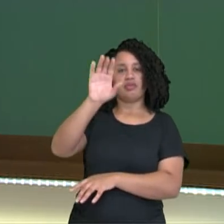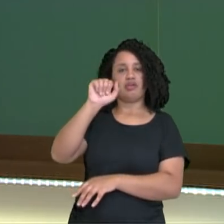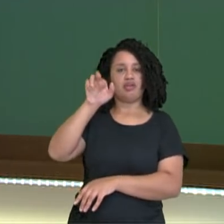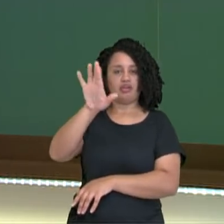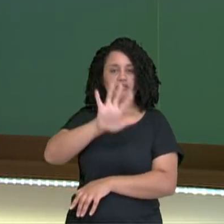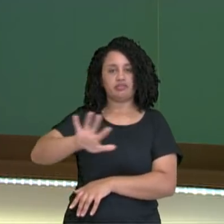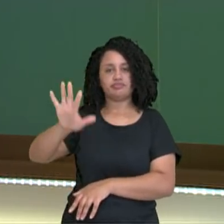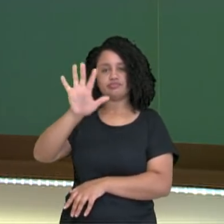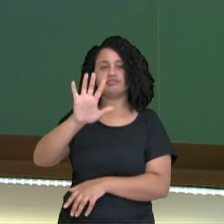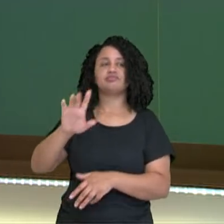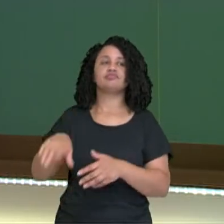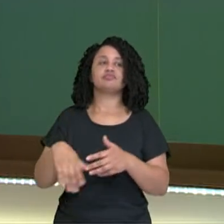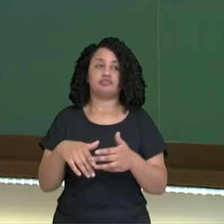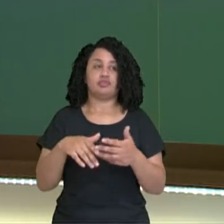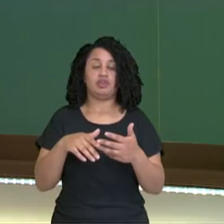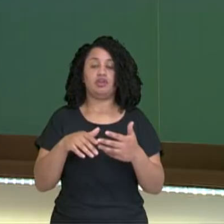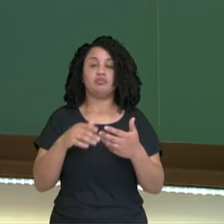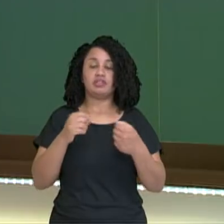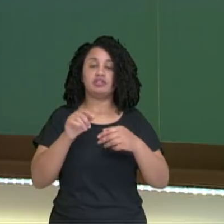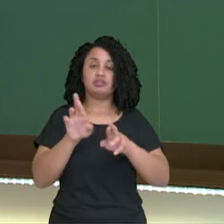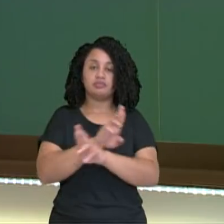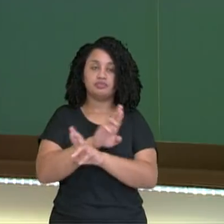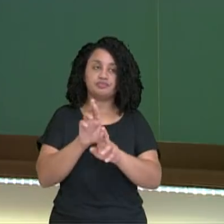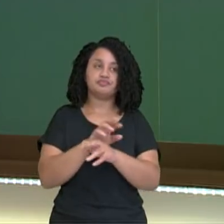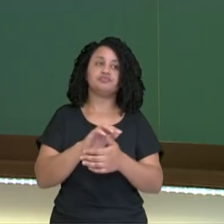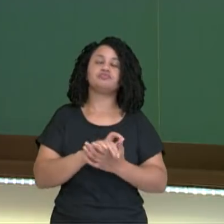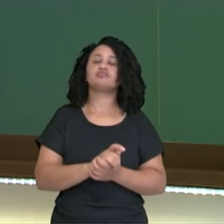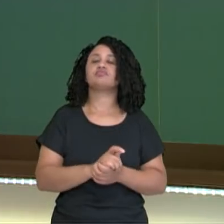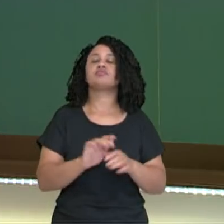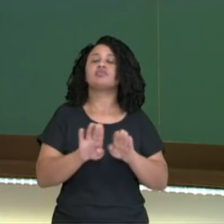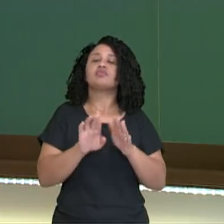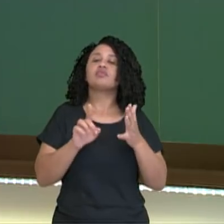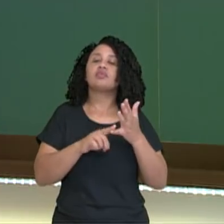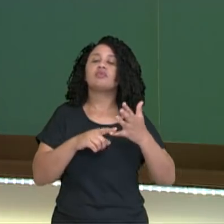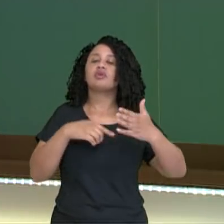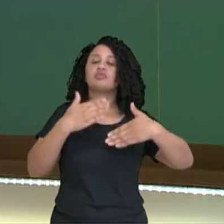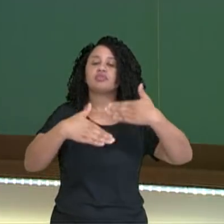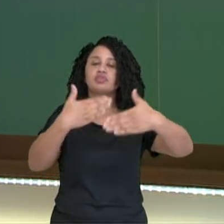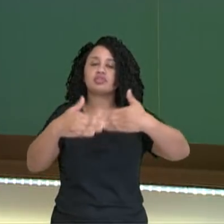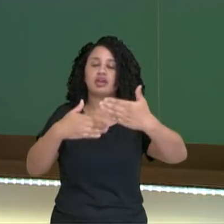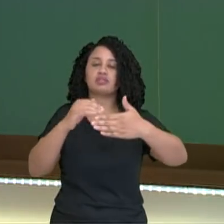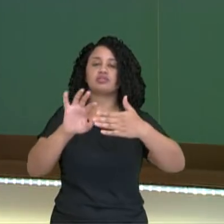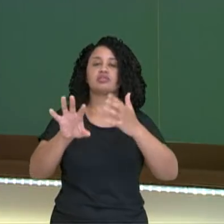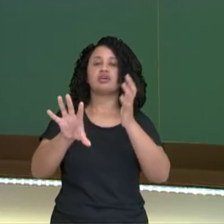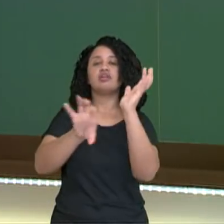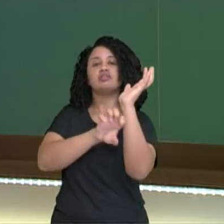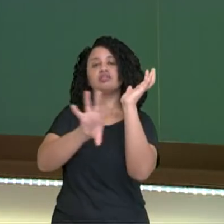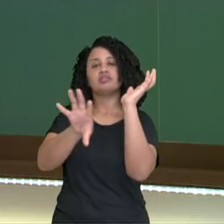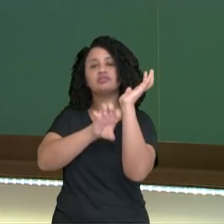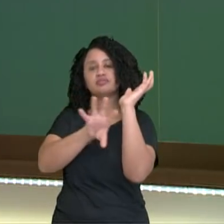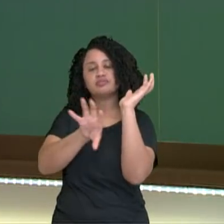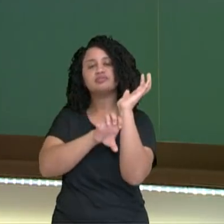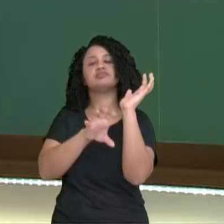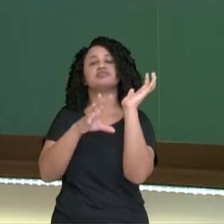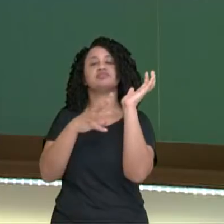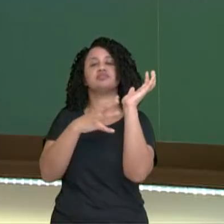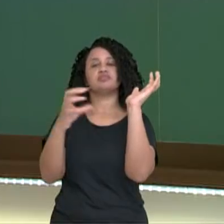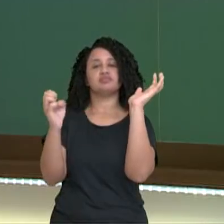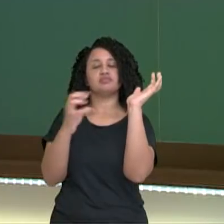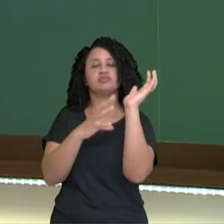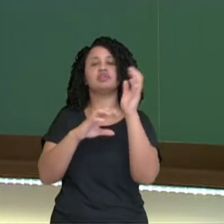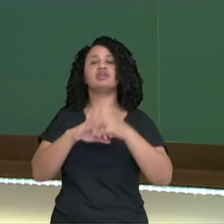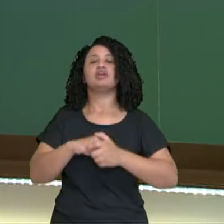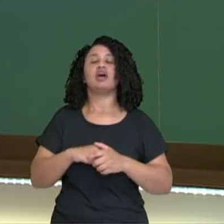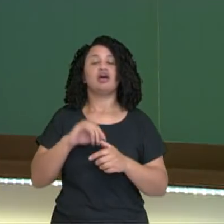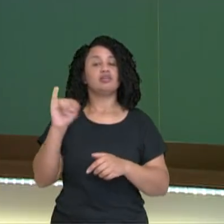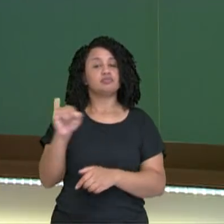Então, a gente precisa sempre correlacionar isso. E ainda, o processo de fotossíntese, respiração, decomposição são essenciais para o